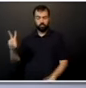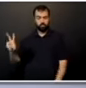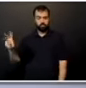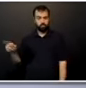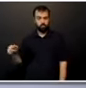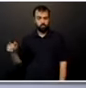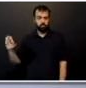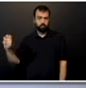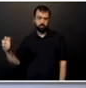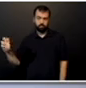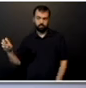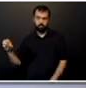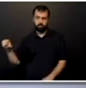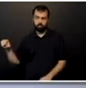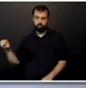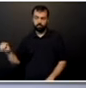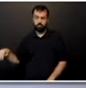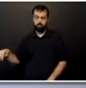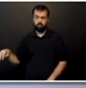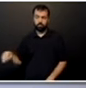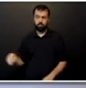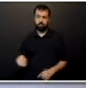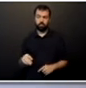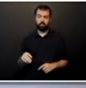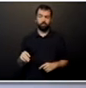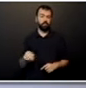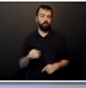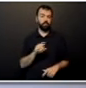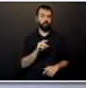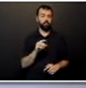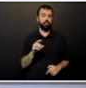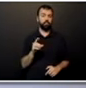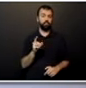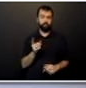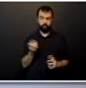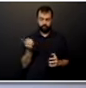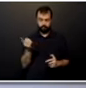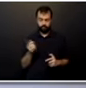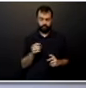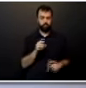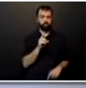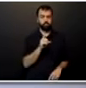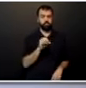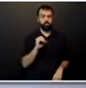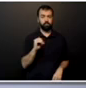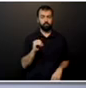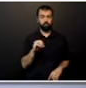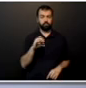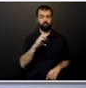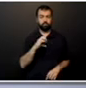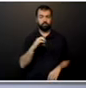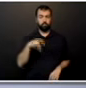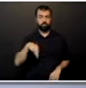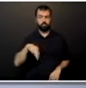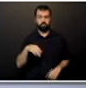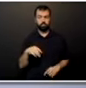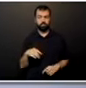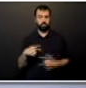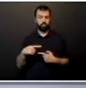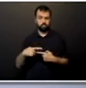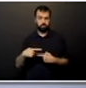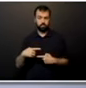uma segunda resolução utilizando a regra de três é eu